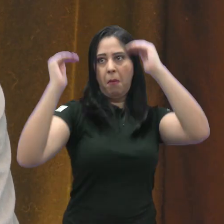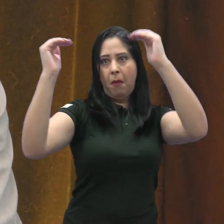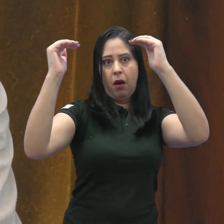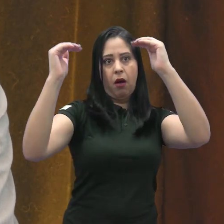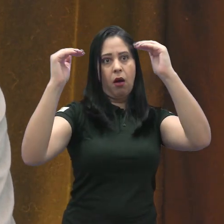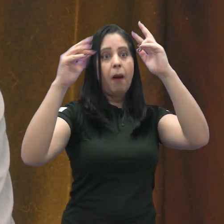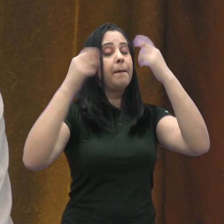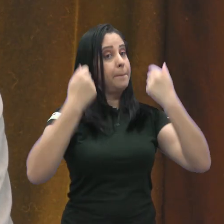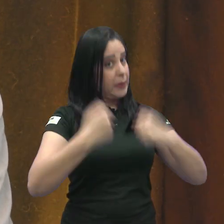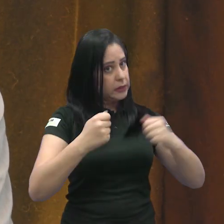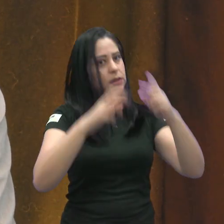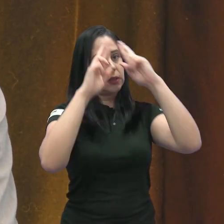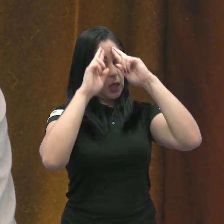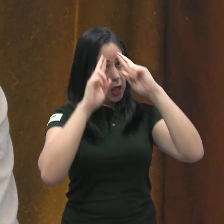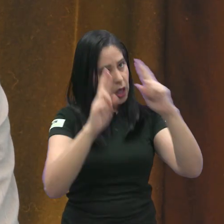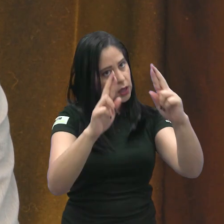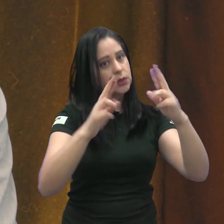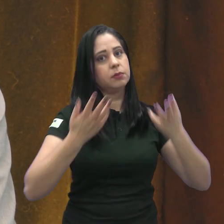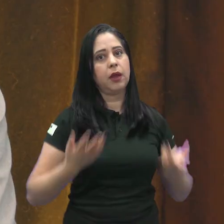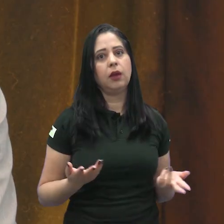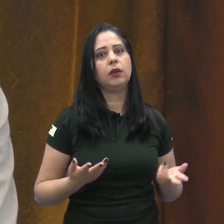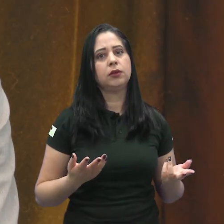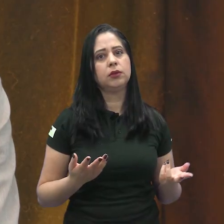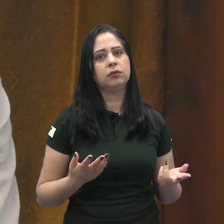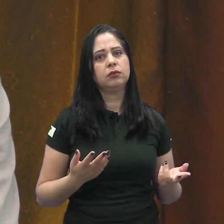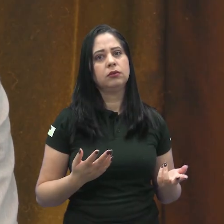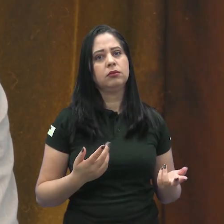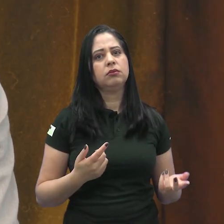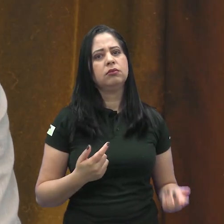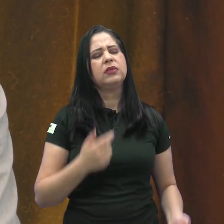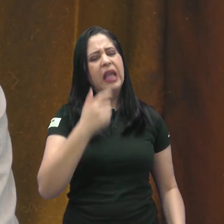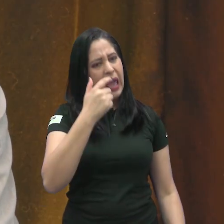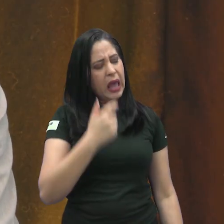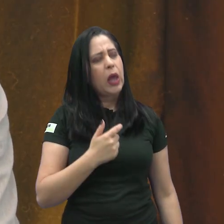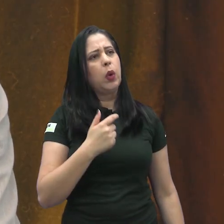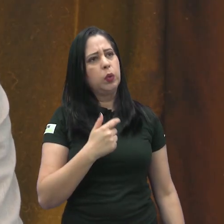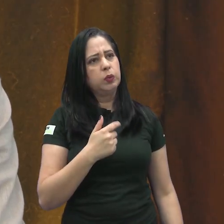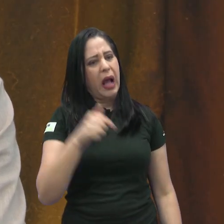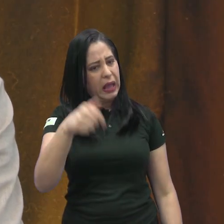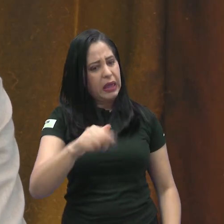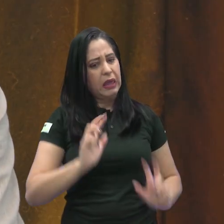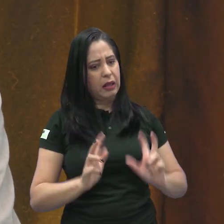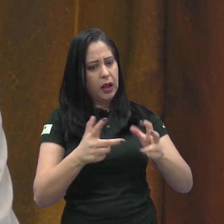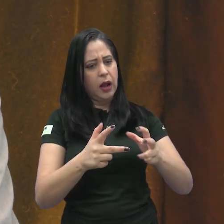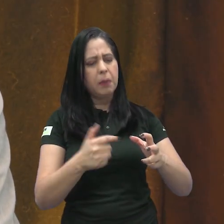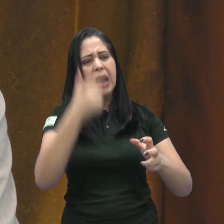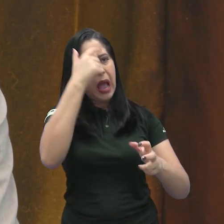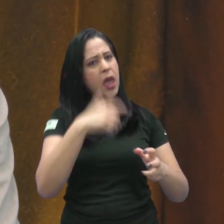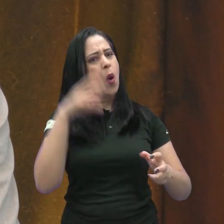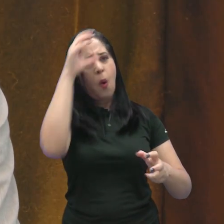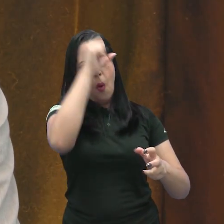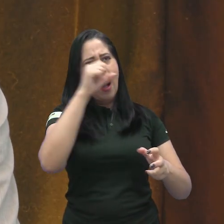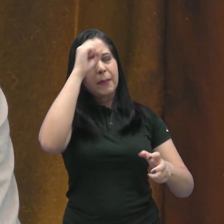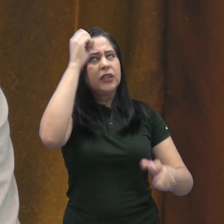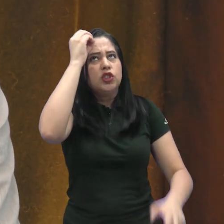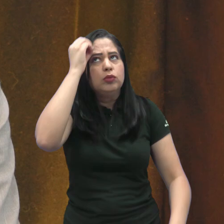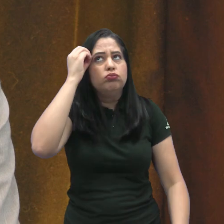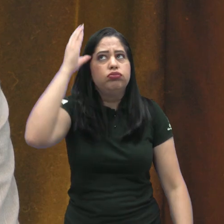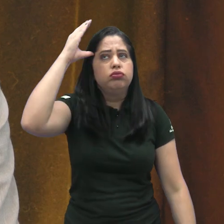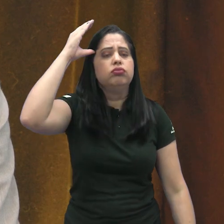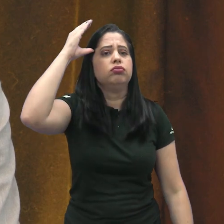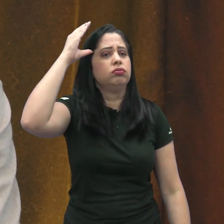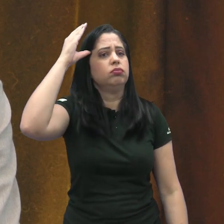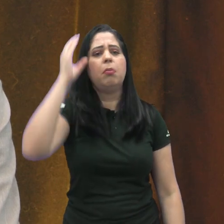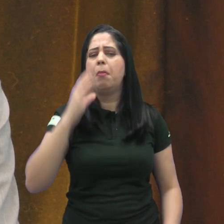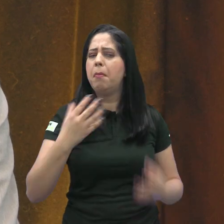Aí funciona, aí vai. Então eu aprendi muito aqui. Aprendi muito aqui na Câmara a conviver